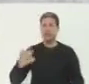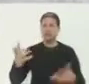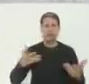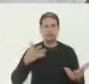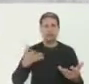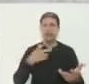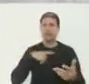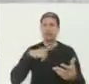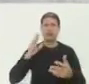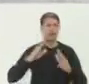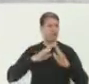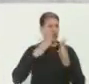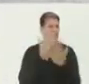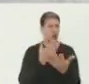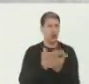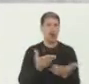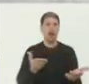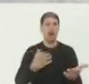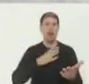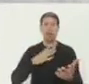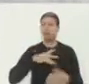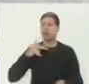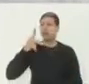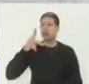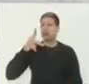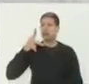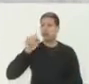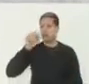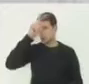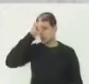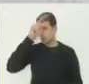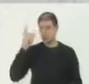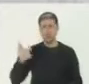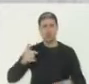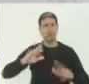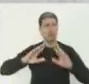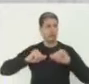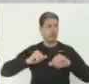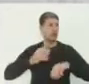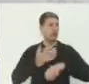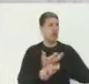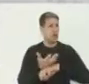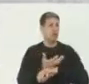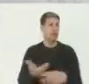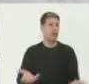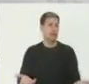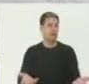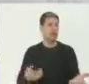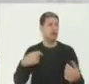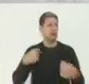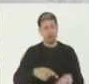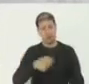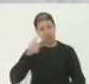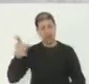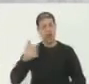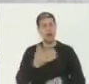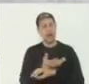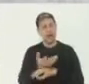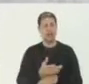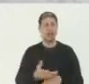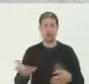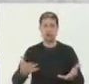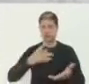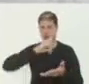nós já fizemos uma escola nós já fizemos um posto de saúde Mas eles estão pedindo a praça então não precisamos levar essa praça então eu fiz um documento hoje